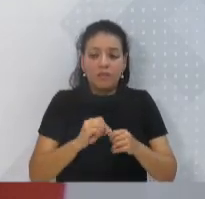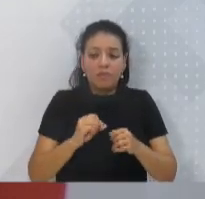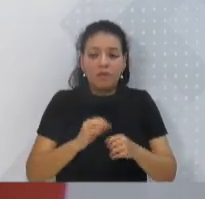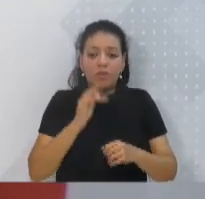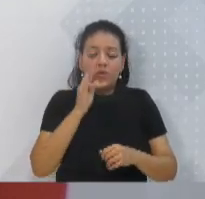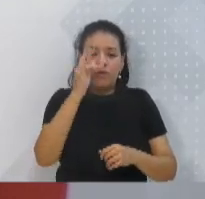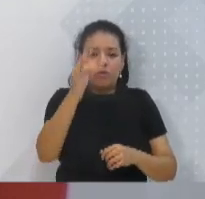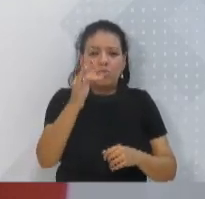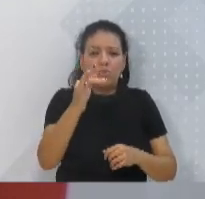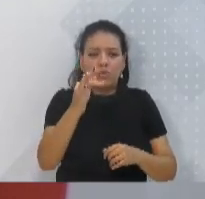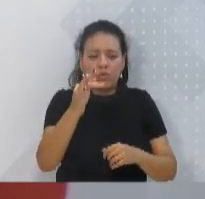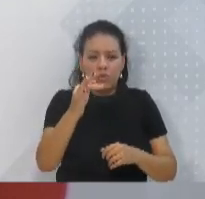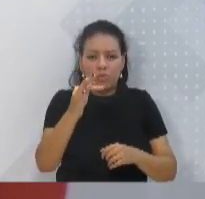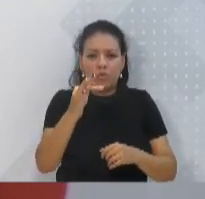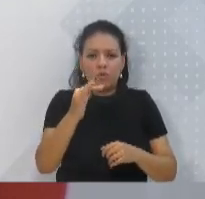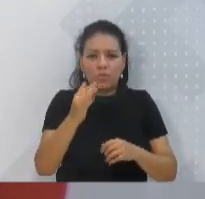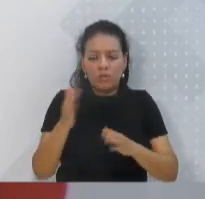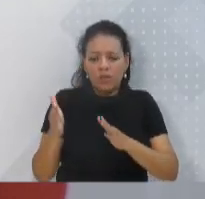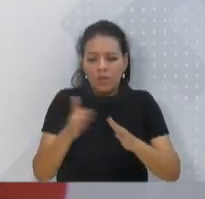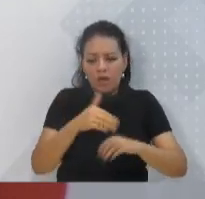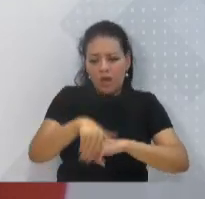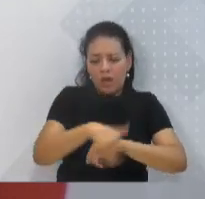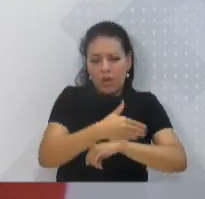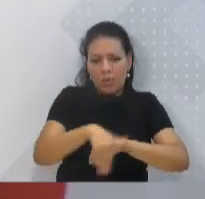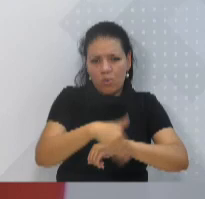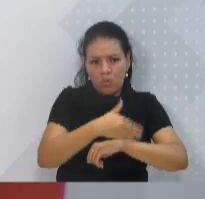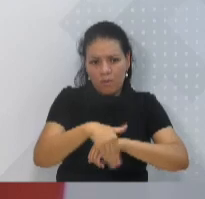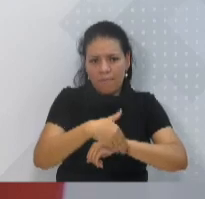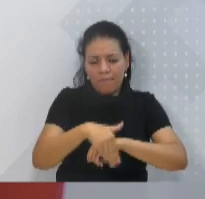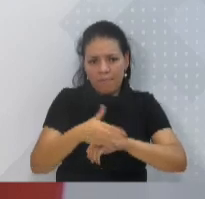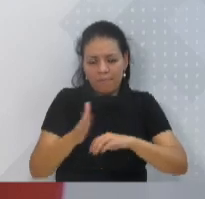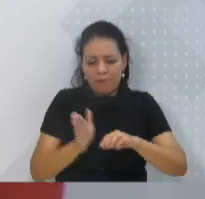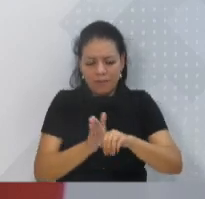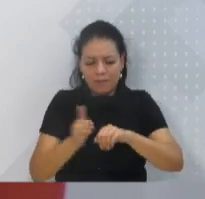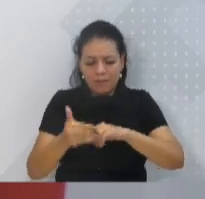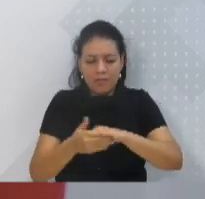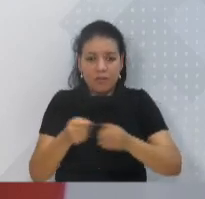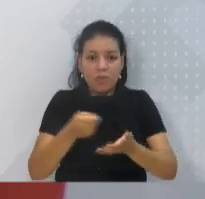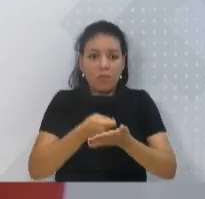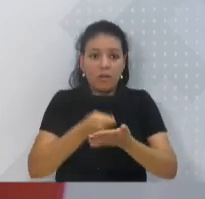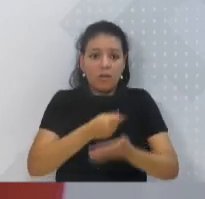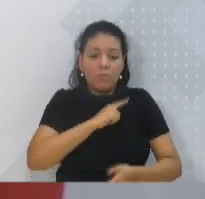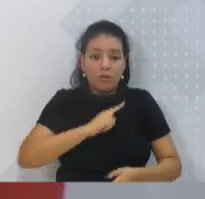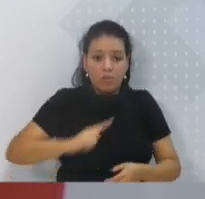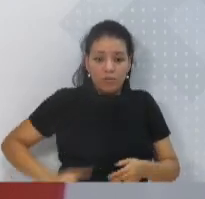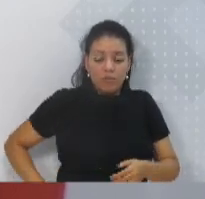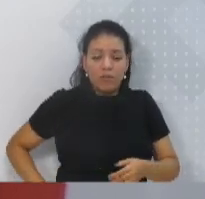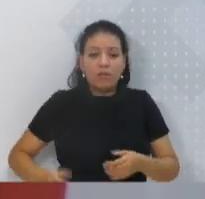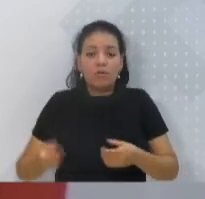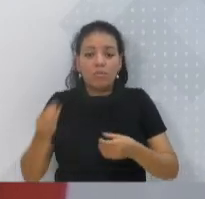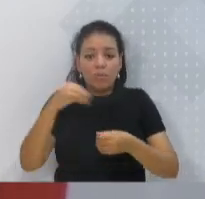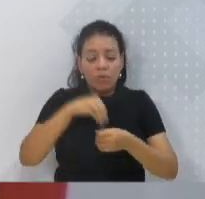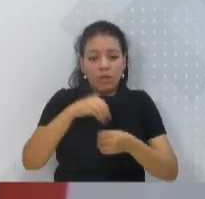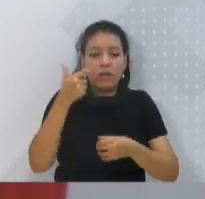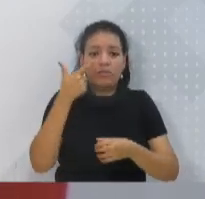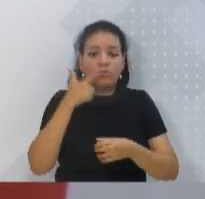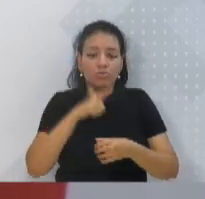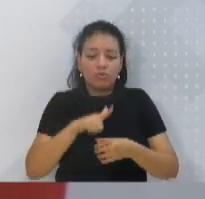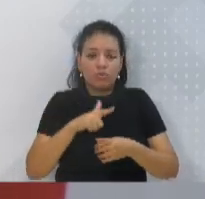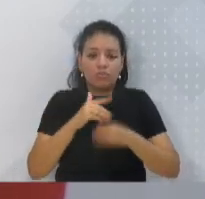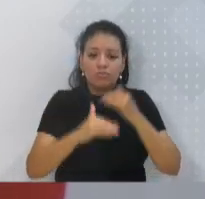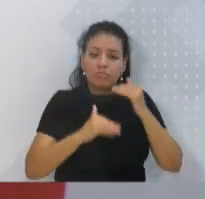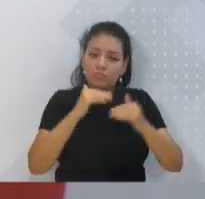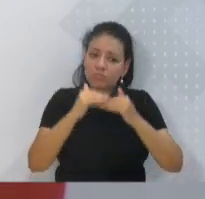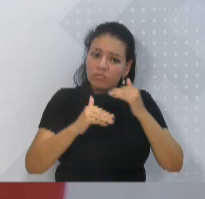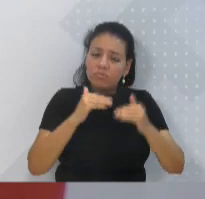na Luiz Abre, esquina com a Rua José Deeke, e nós estamos cobrando para que o governo possa recolocar o